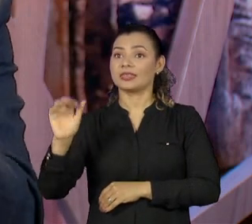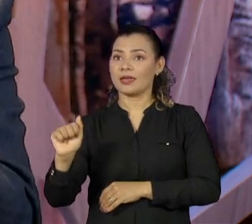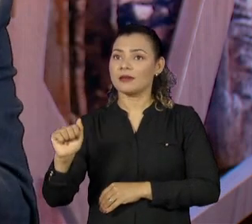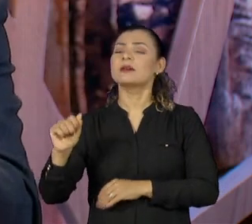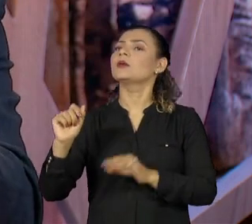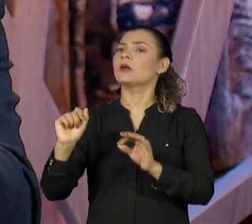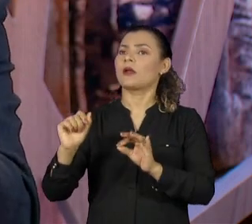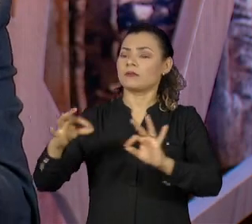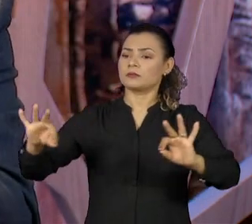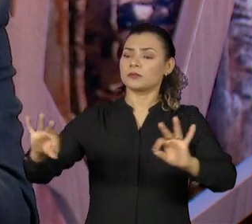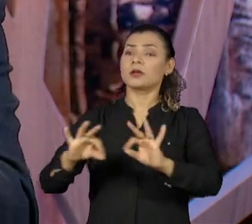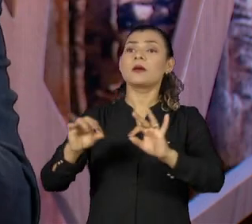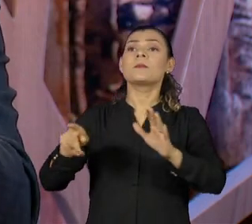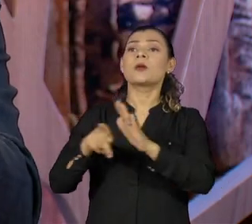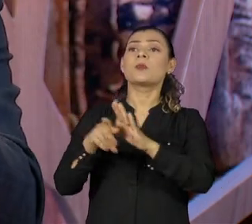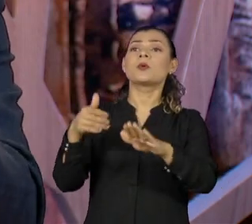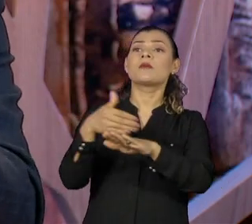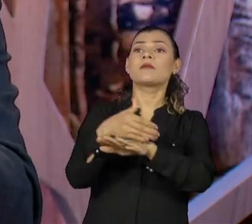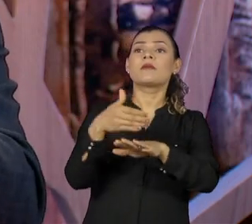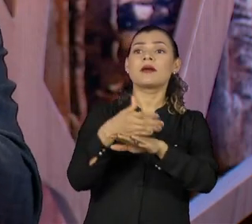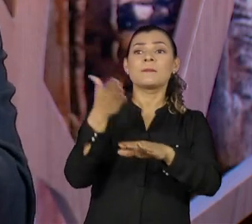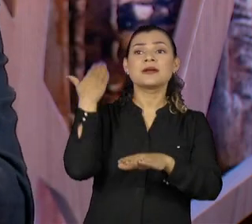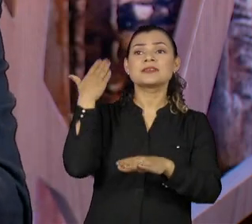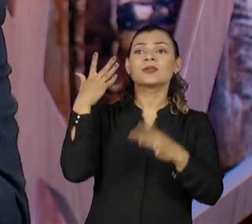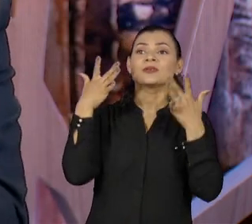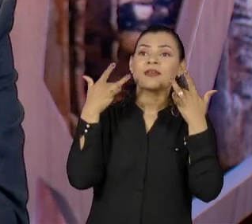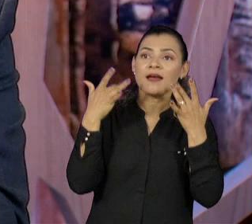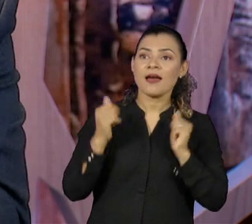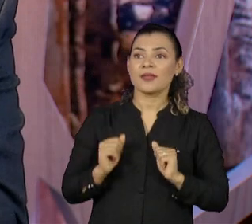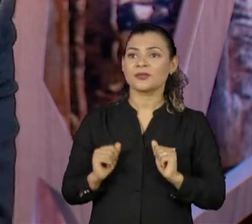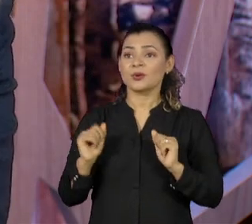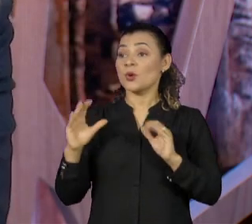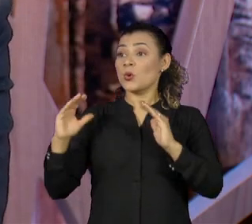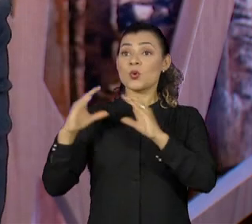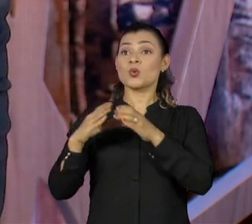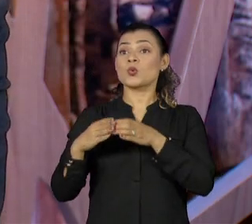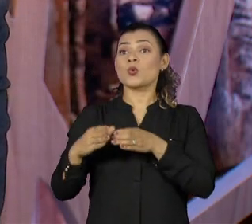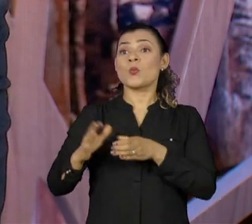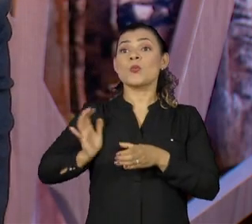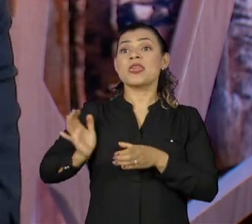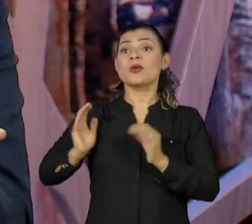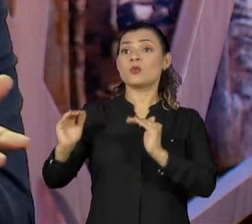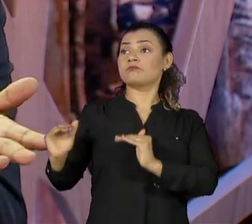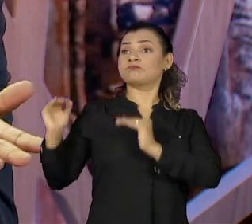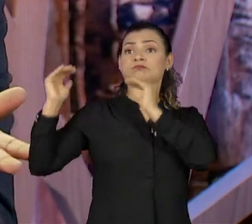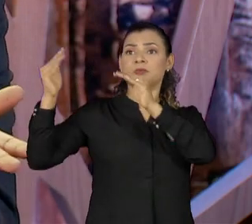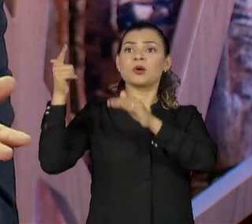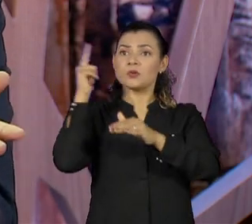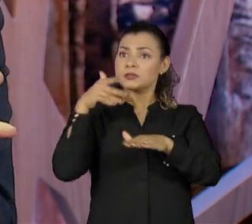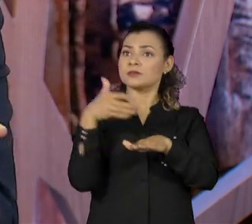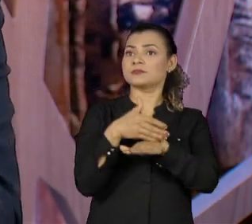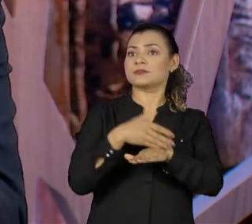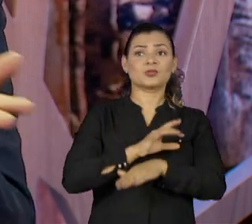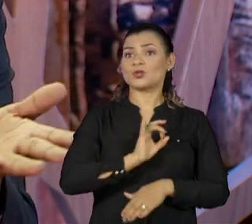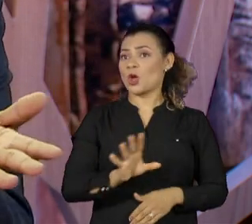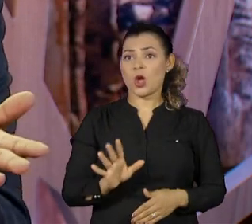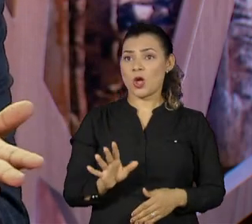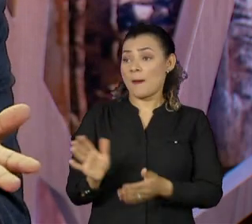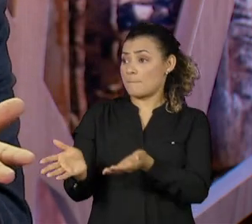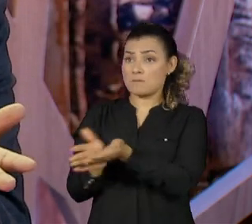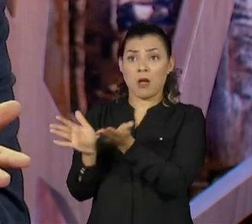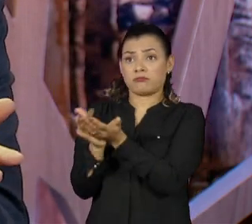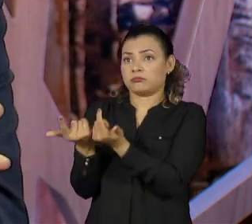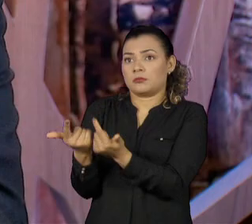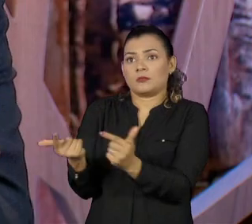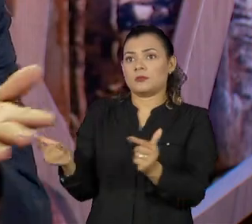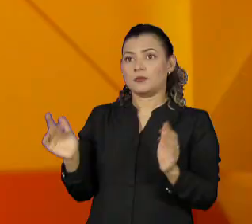tinha acesso aos teatros, só a nobreza tinha acesso a isso. Come on. Certo? Não precisa